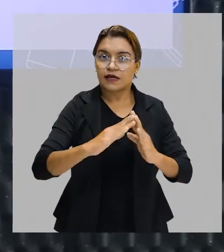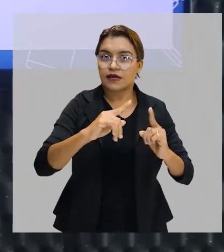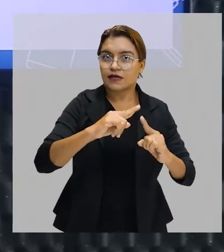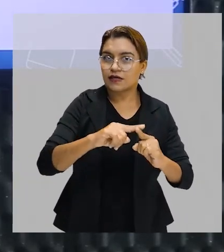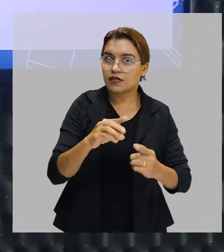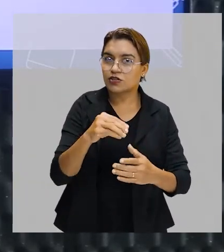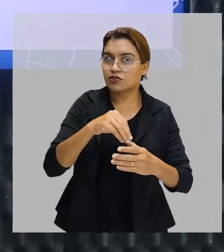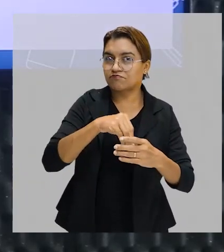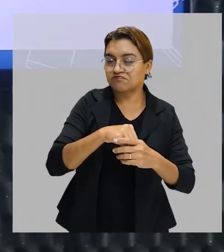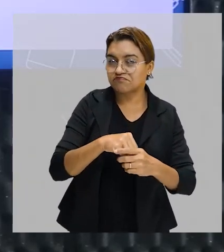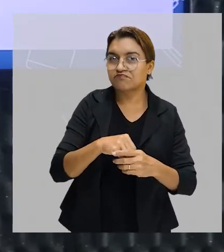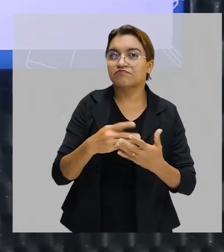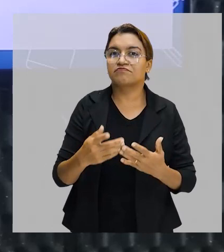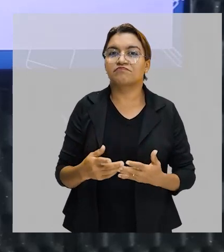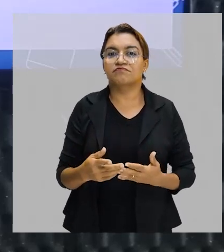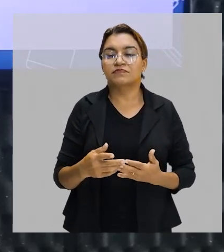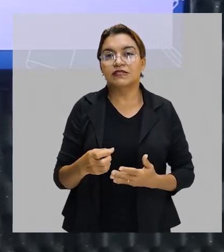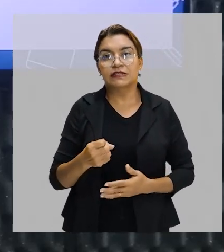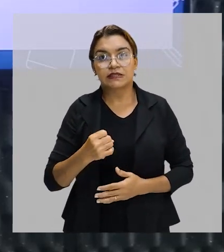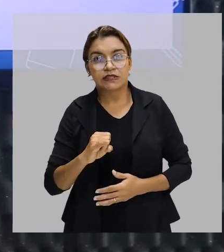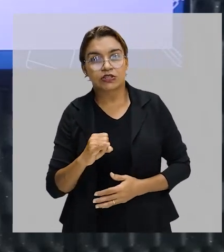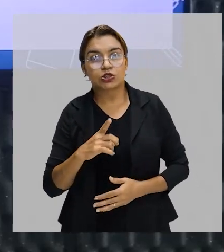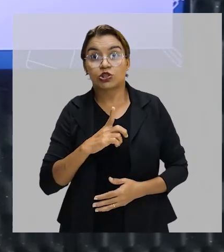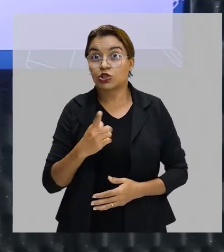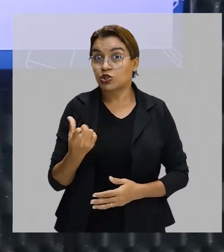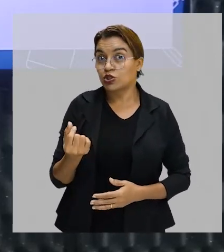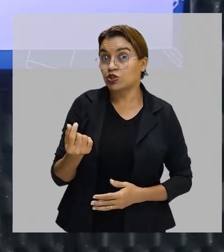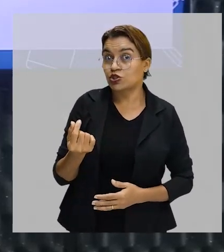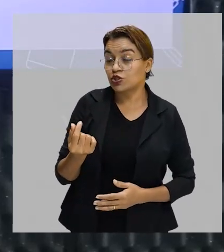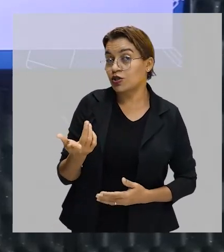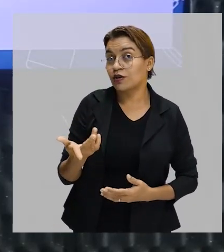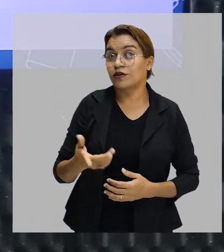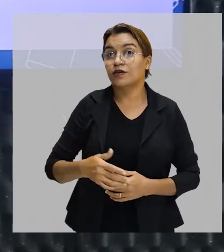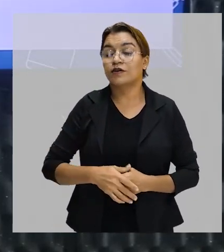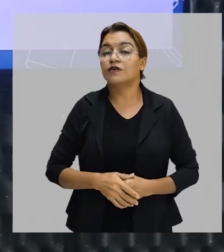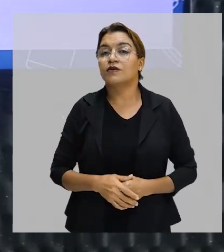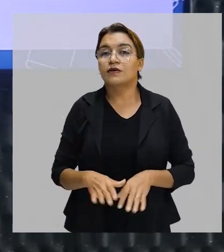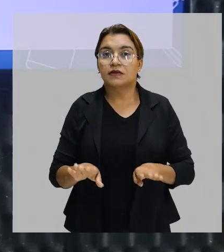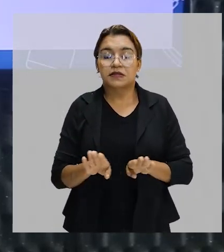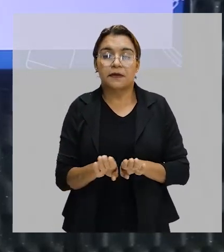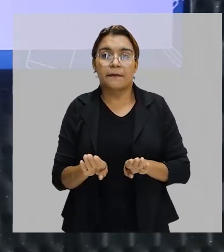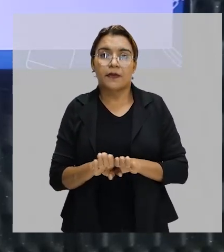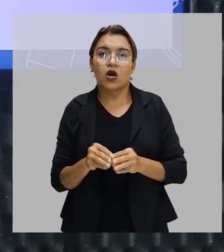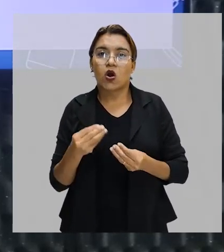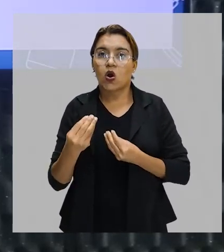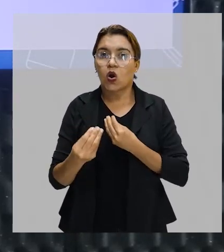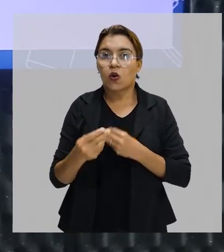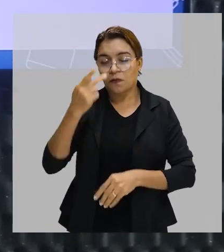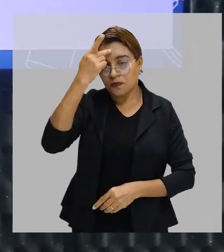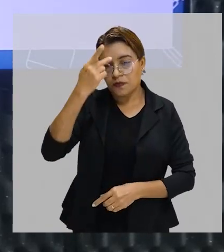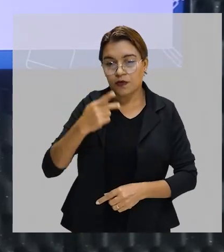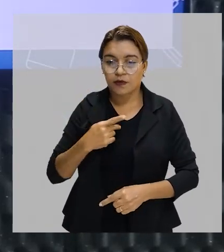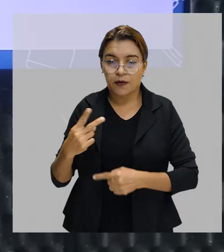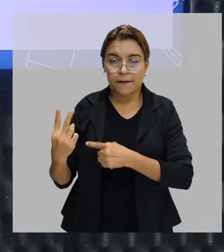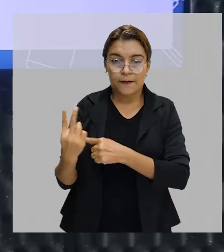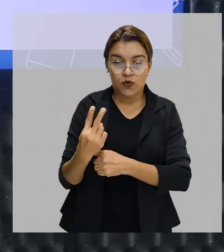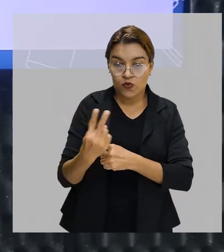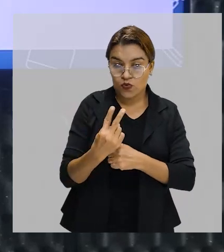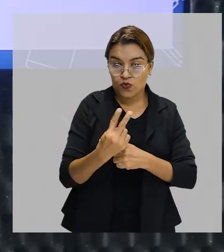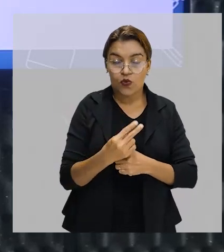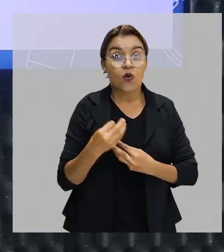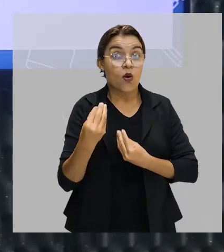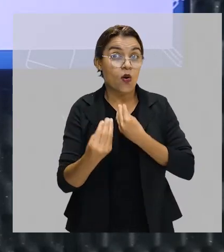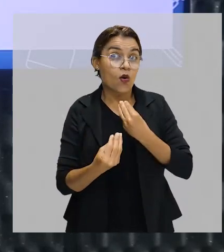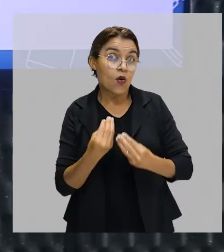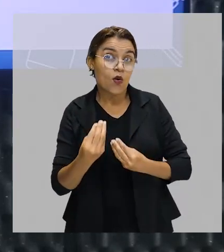igreja, a questão do dinheiro, né, a usura, como eles se protegiam, como que os pobres